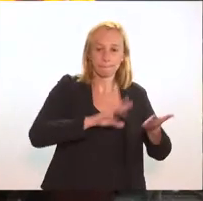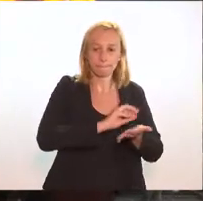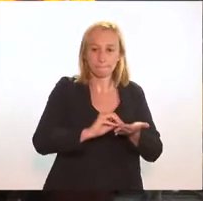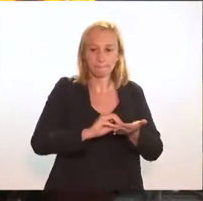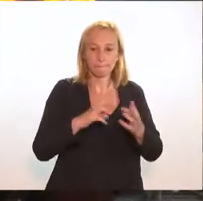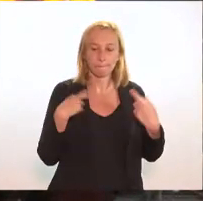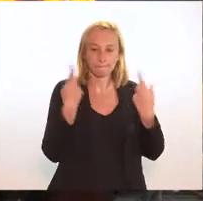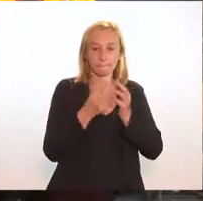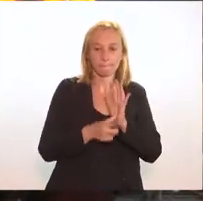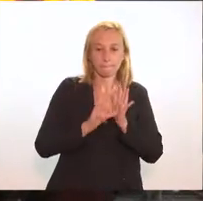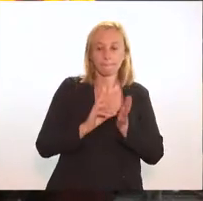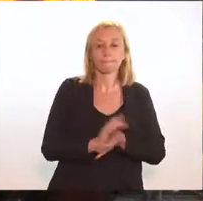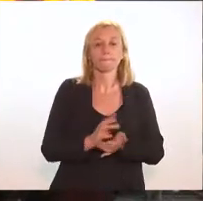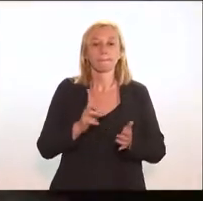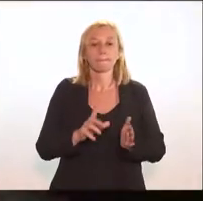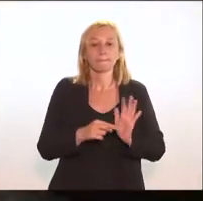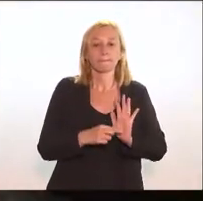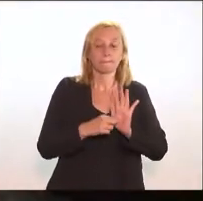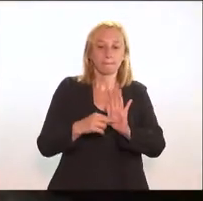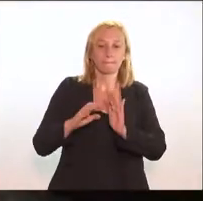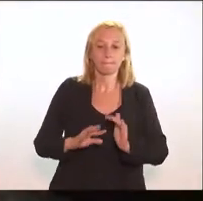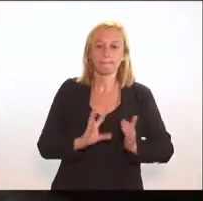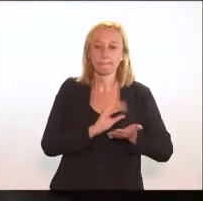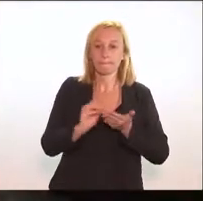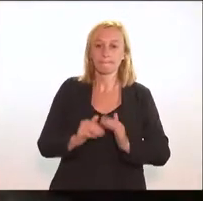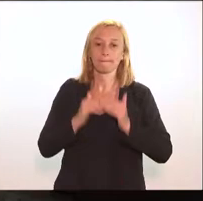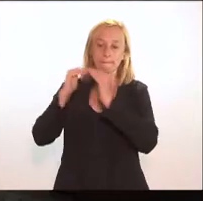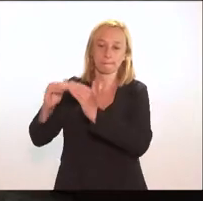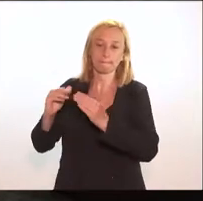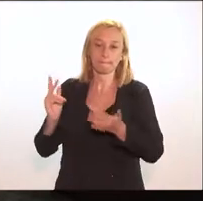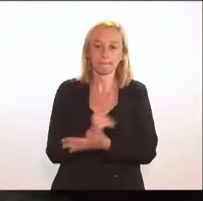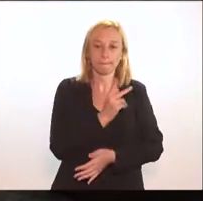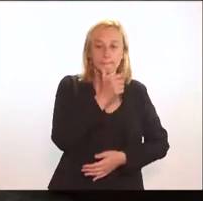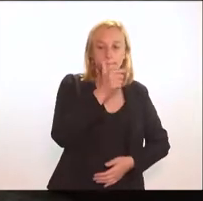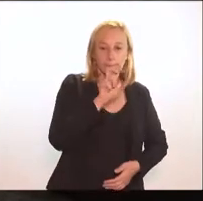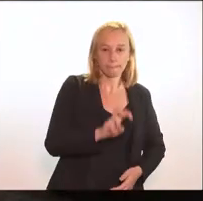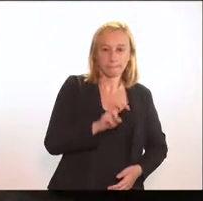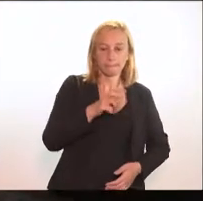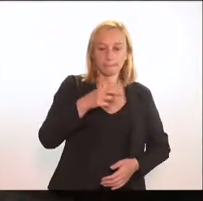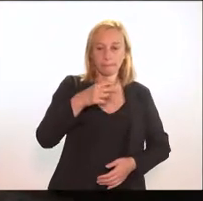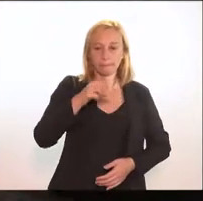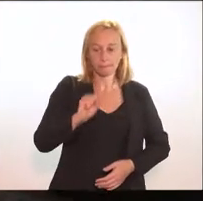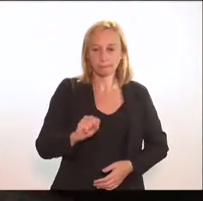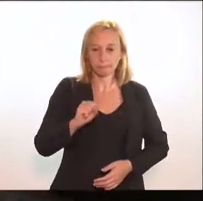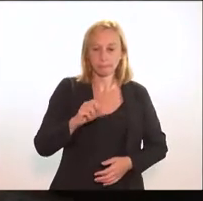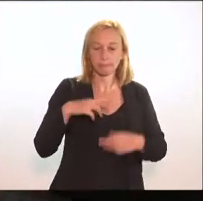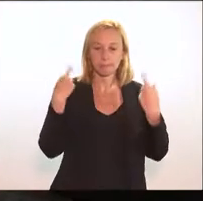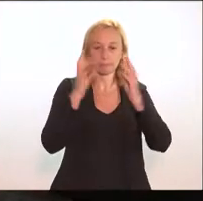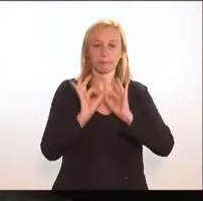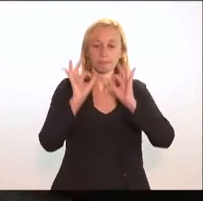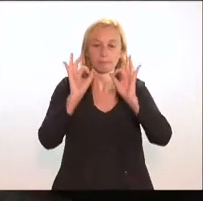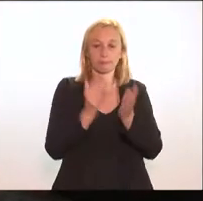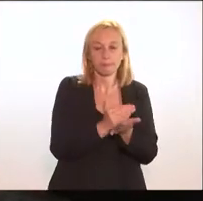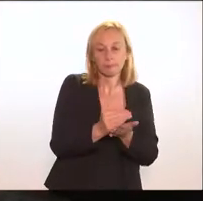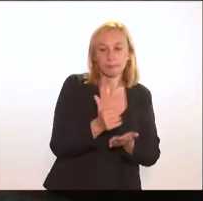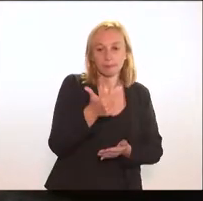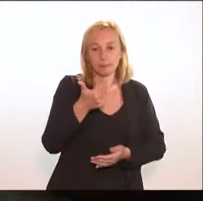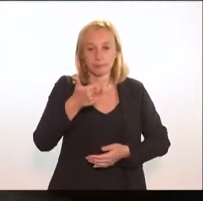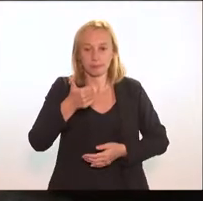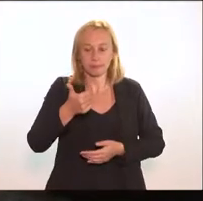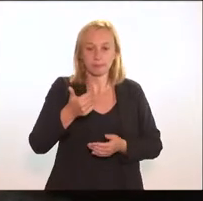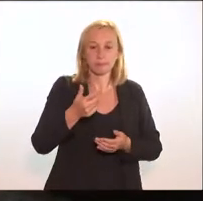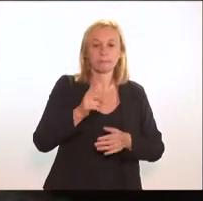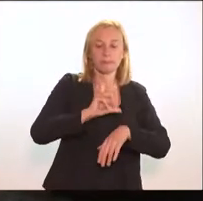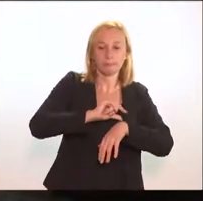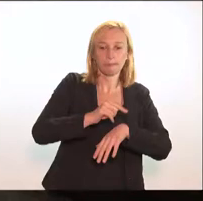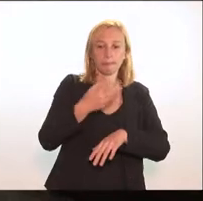ata da sessão anterior. A ata reflete com exatidão o ocorrido na 58ª sessão extraordinária, que, iniciada às 12 horas e